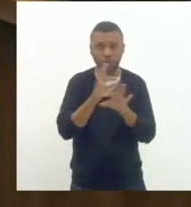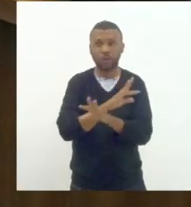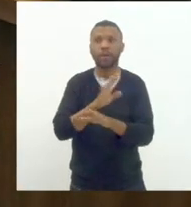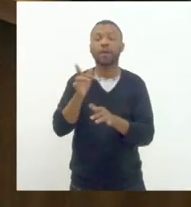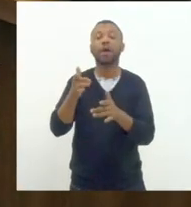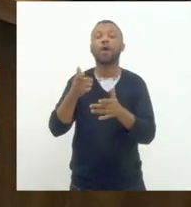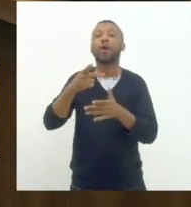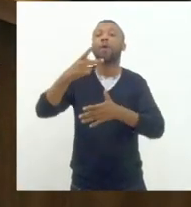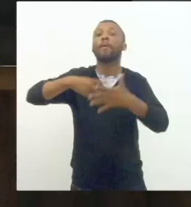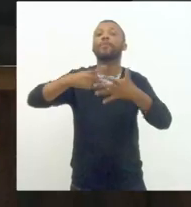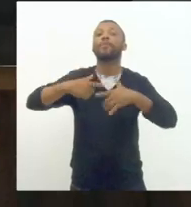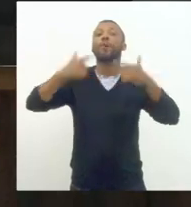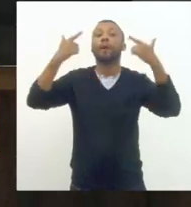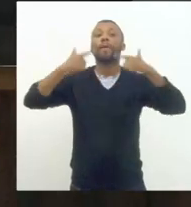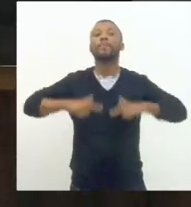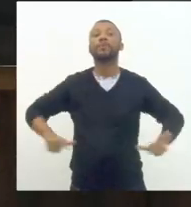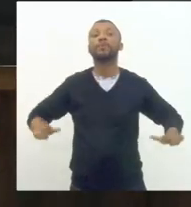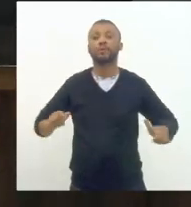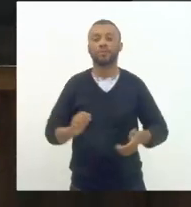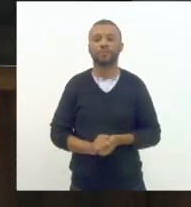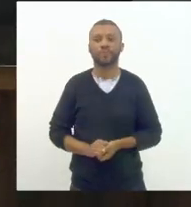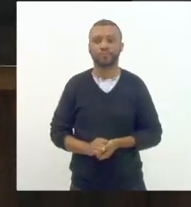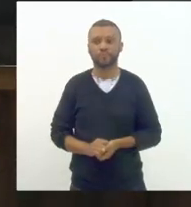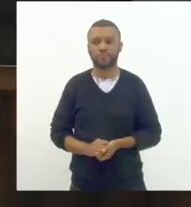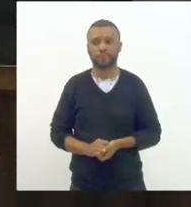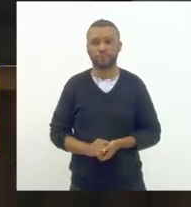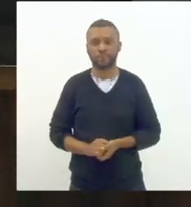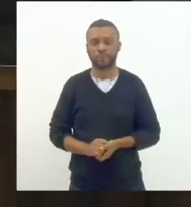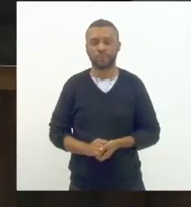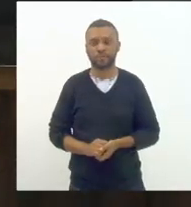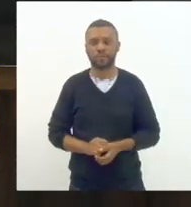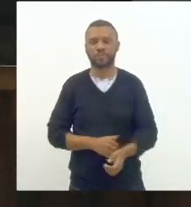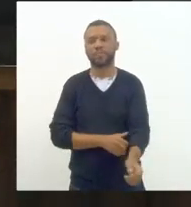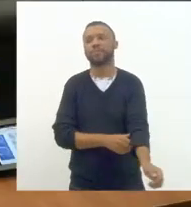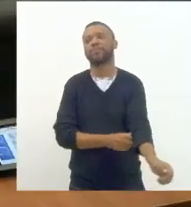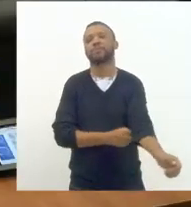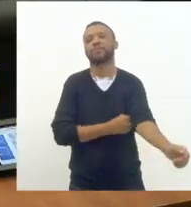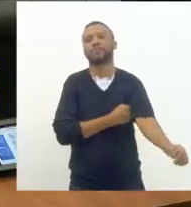Abstenção da bancada do PSOL. Vai à promulgação, abstenção da bancada do PSOL.